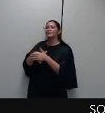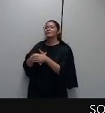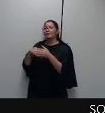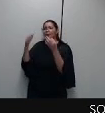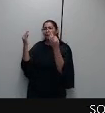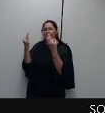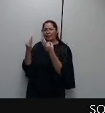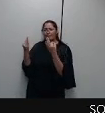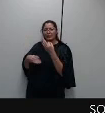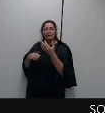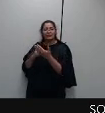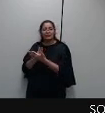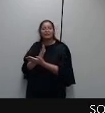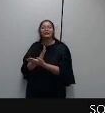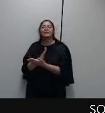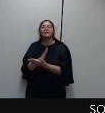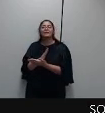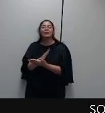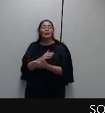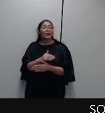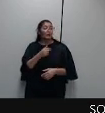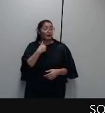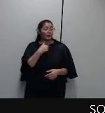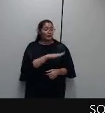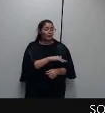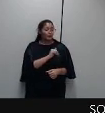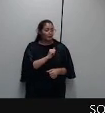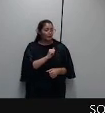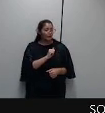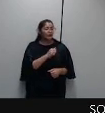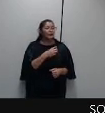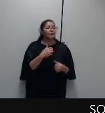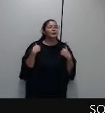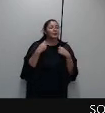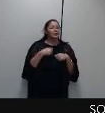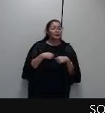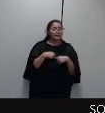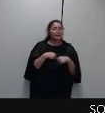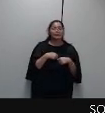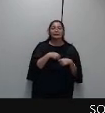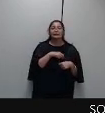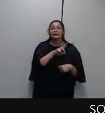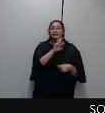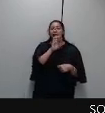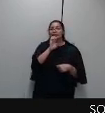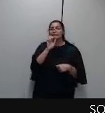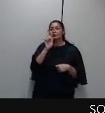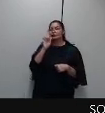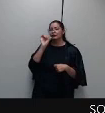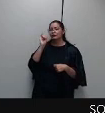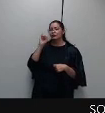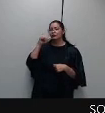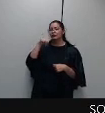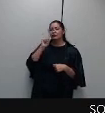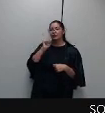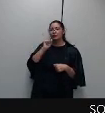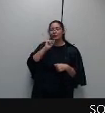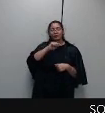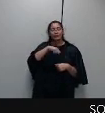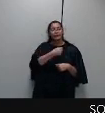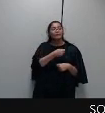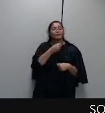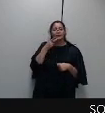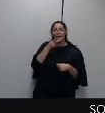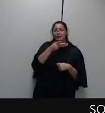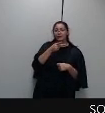sequência Coelho vol Oi Regina Esse é o presidente não obstante as ponderações tantos o seu relato no controle